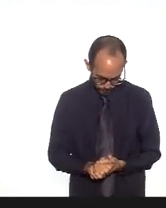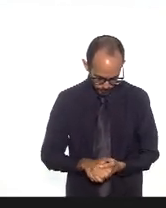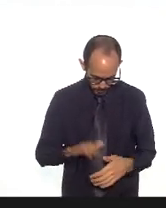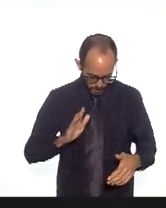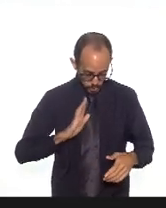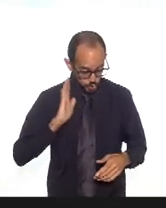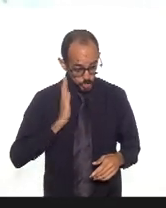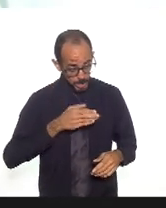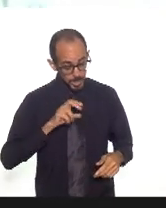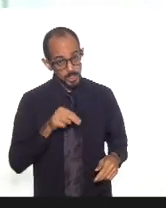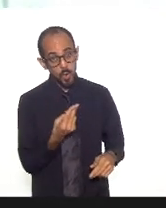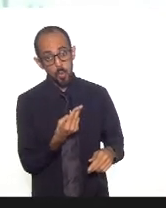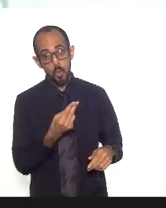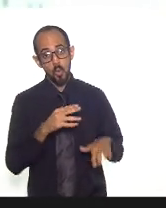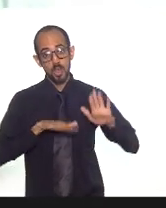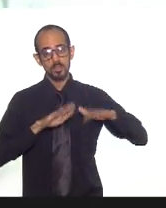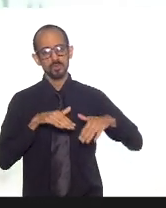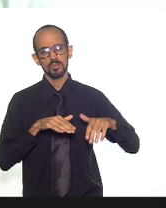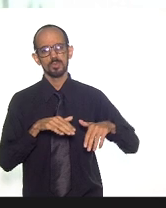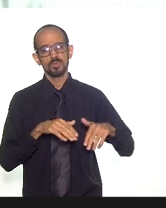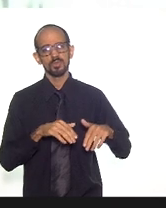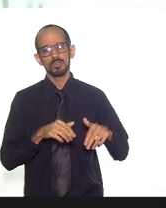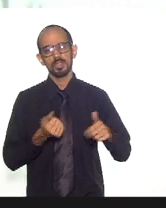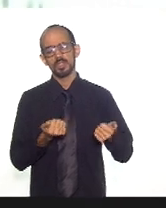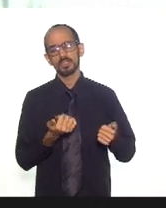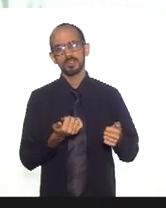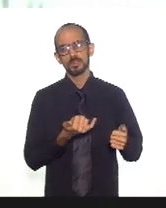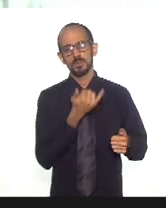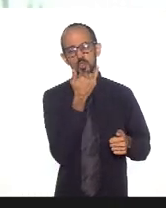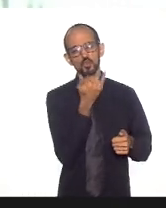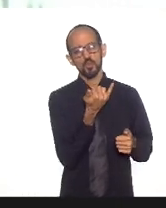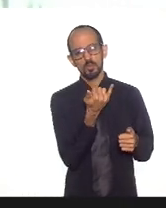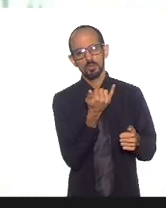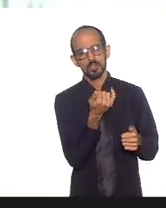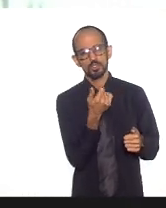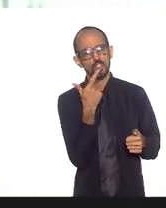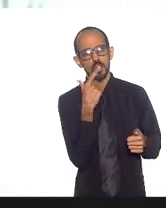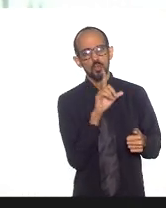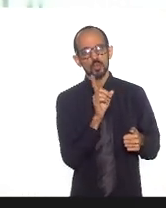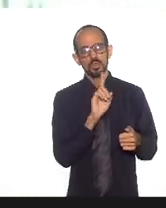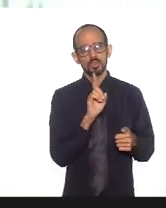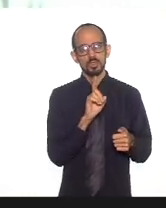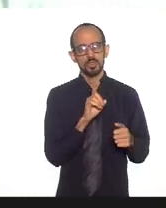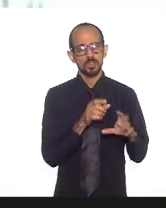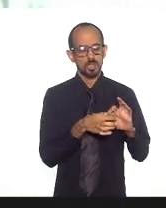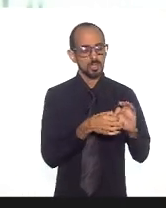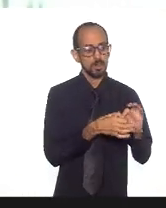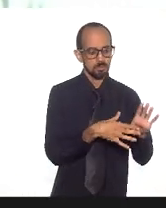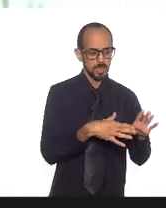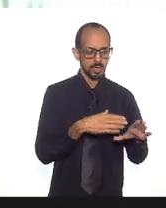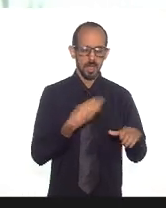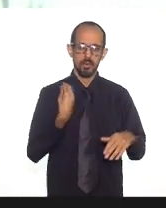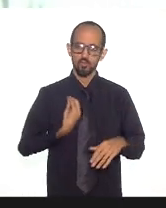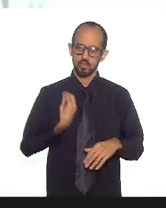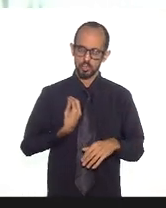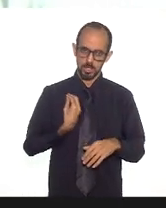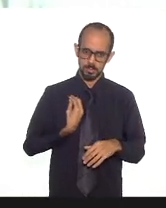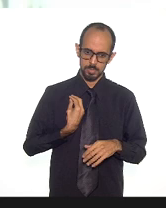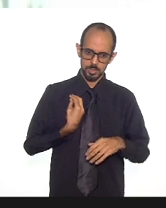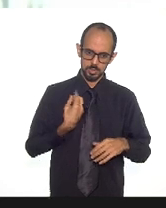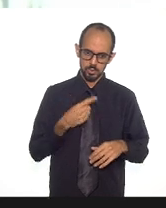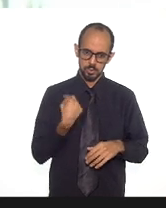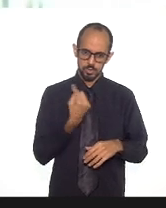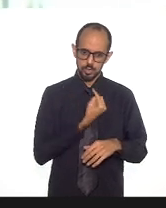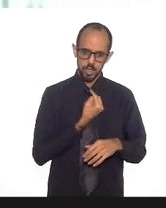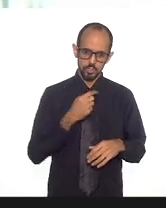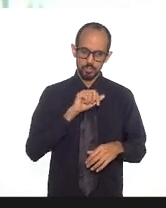direta ou indireta, de tentar inviabilizar a instituição. A gente tem no Síndice SESG um histórico de lutas muito grande, né? Nós somos uma associação